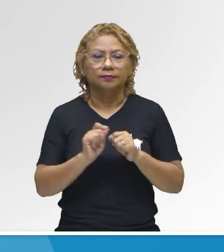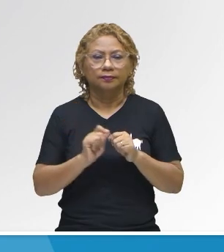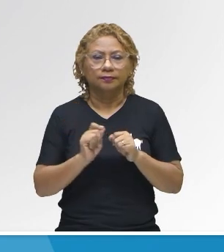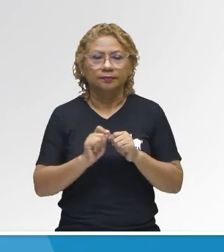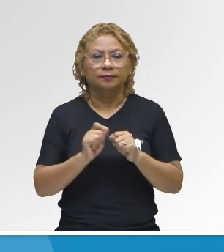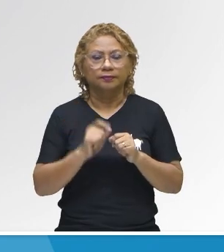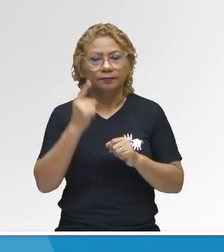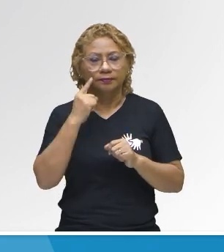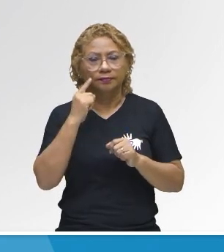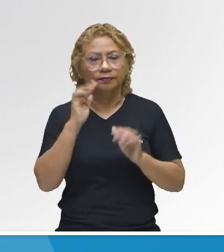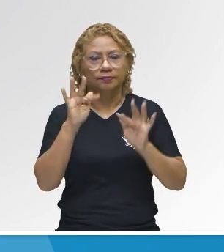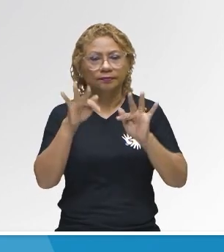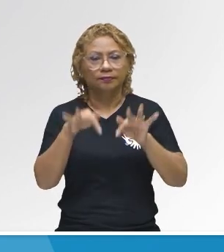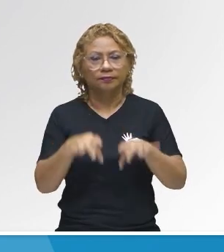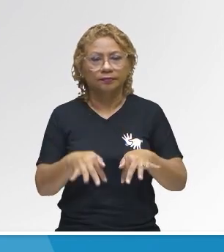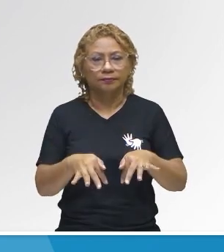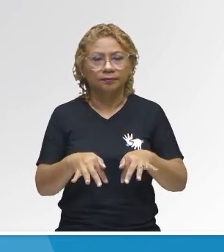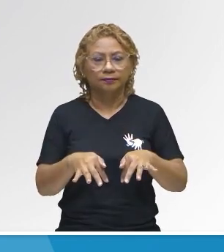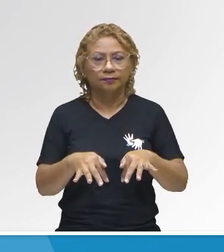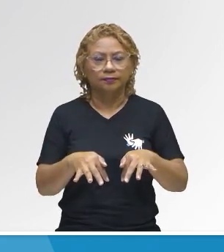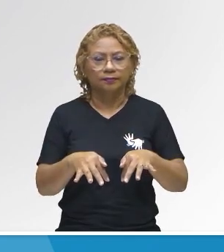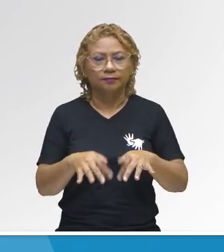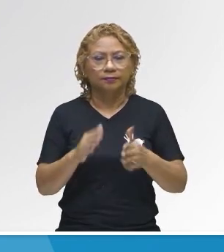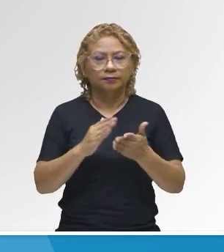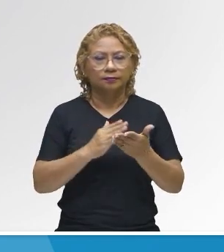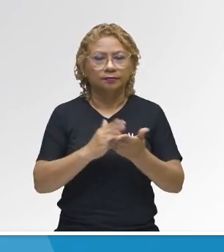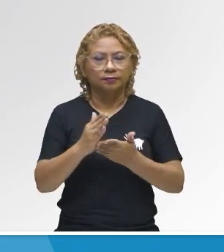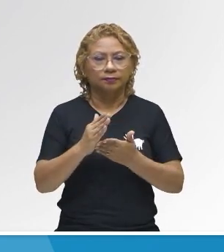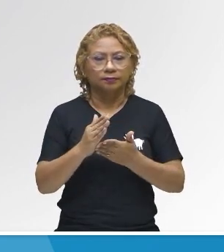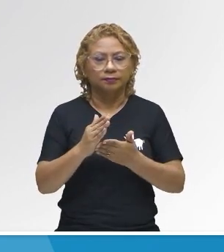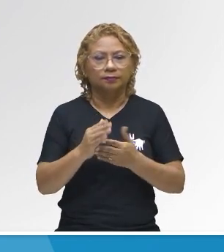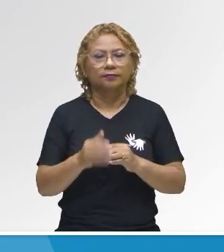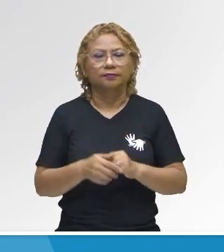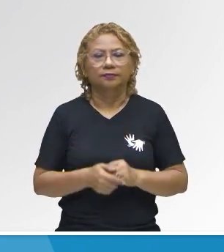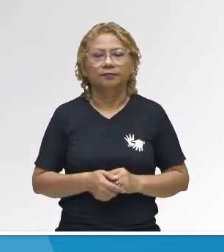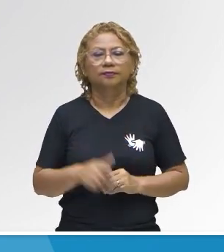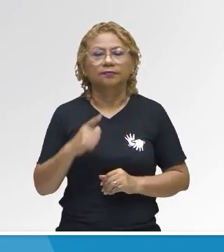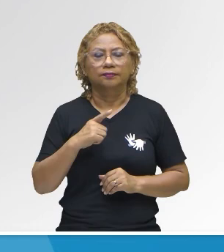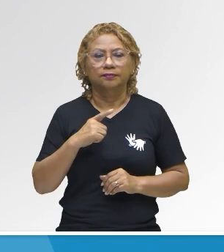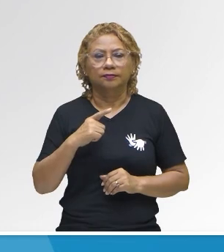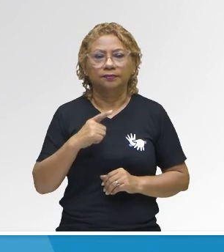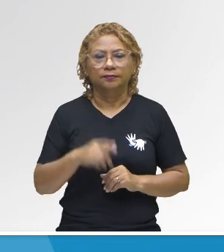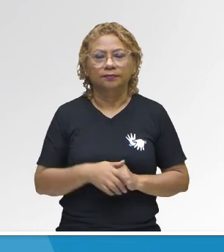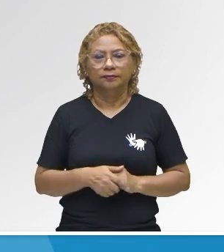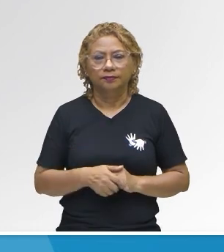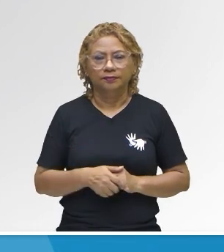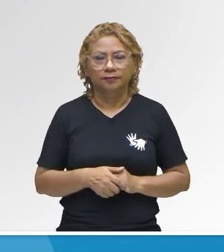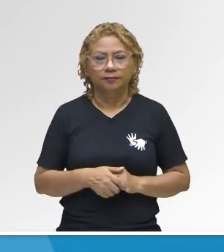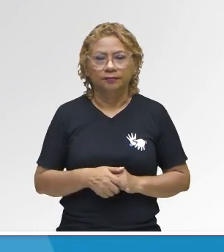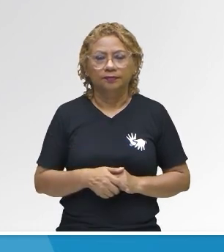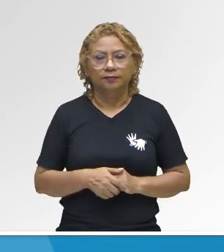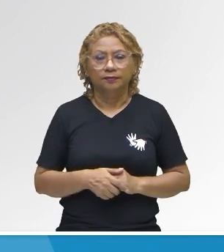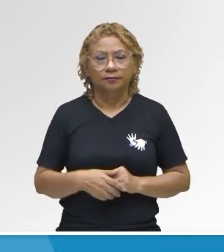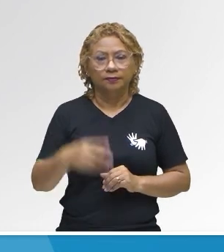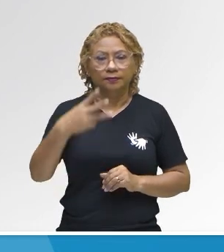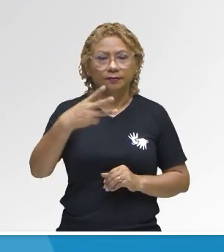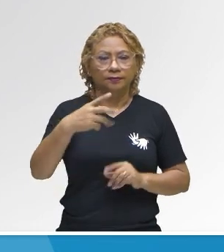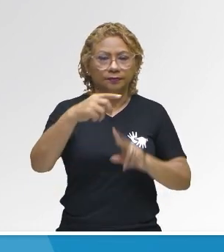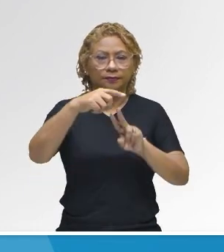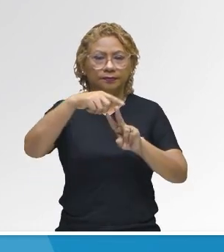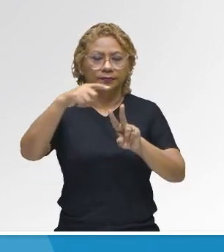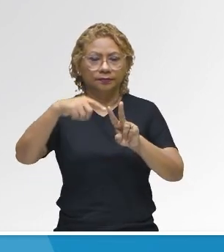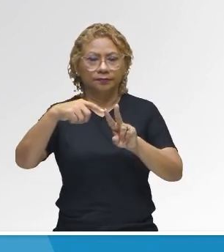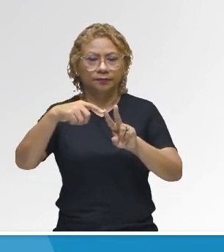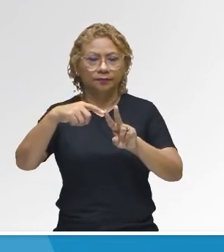pontos final e inicial. E nós vamos ter o quê? 3π sobre 4